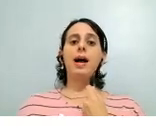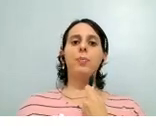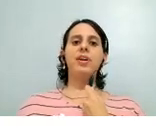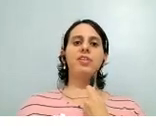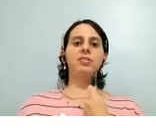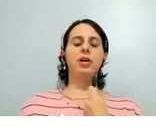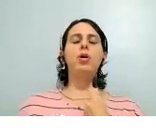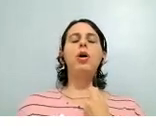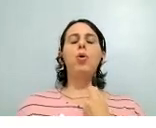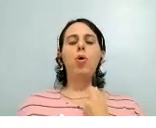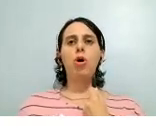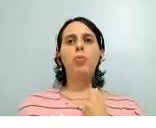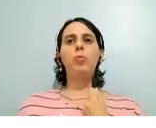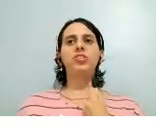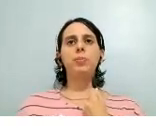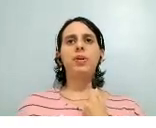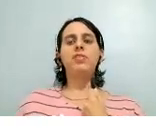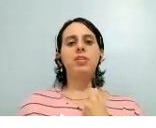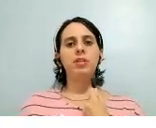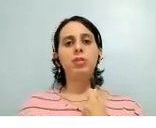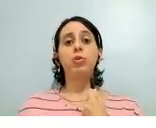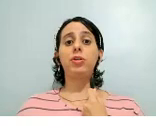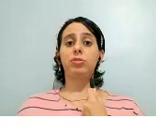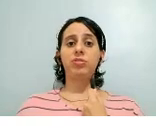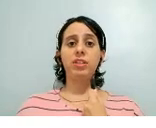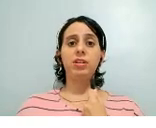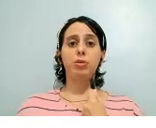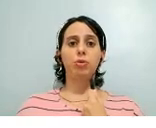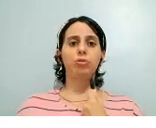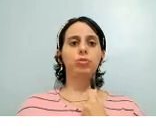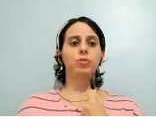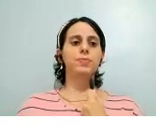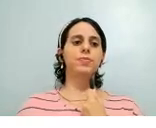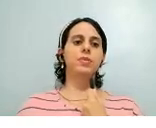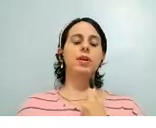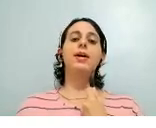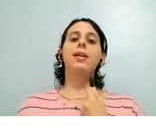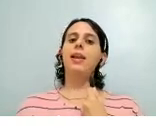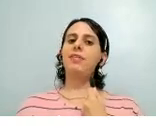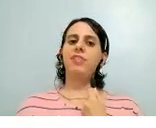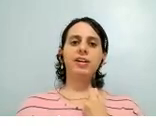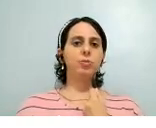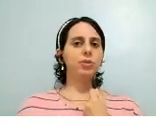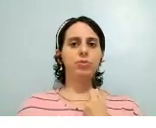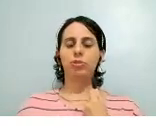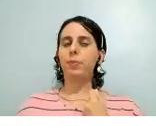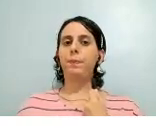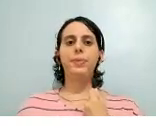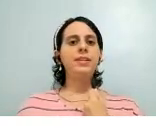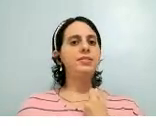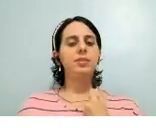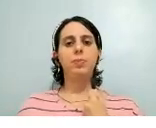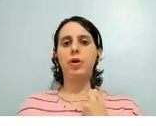Então, a prevenção. Como se prevenir dos vírus? Lavar as mãos,